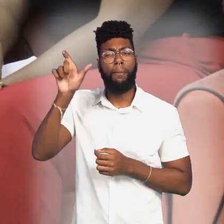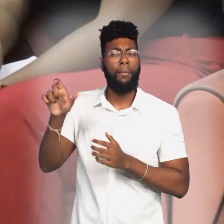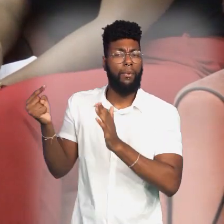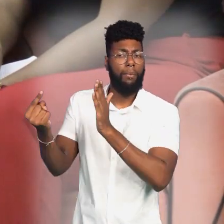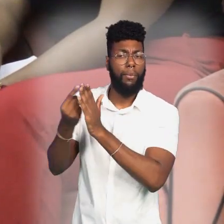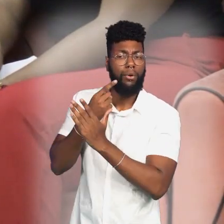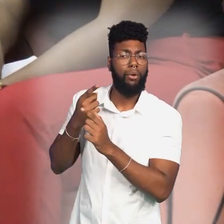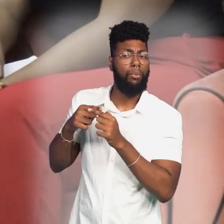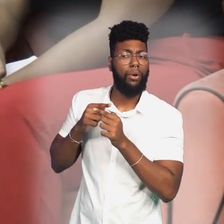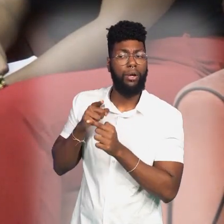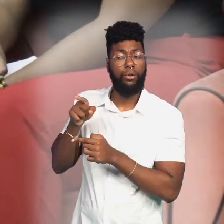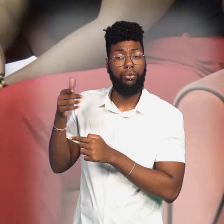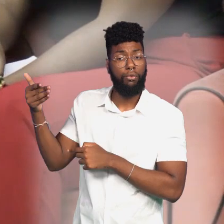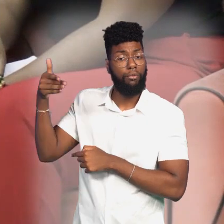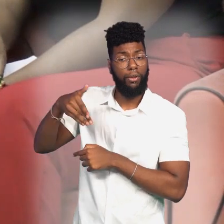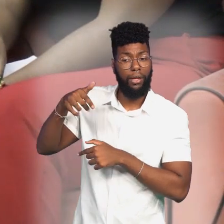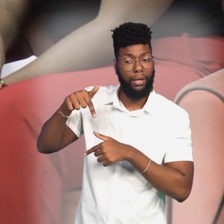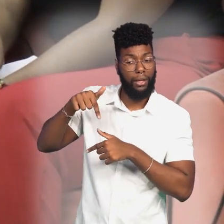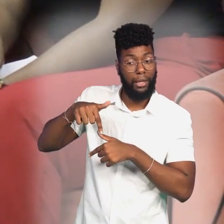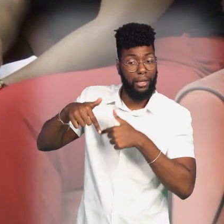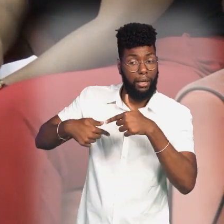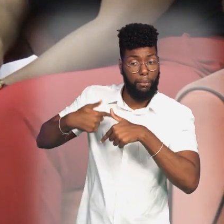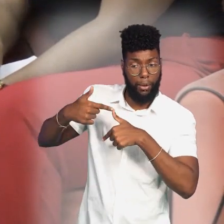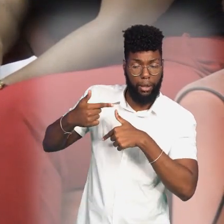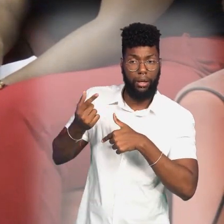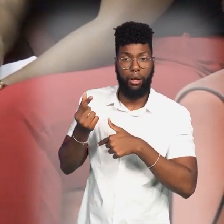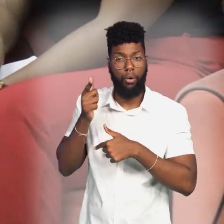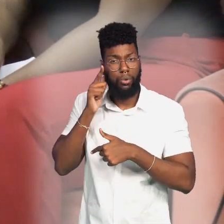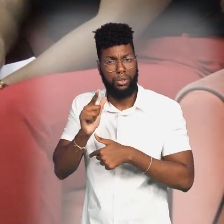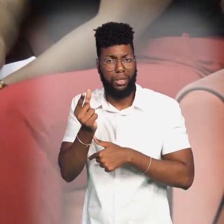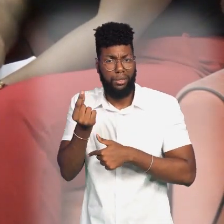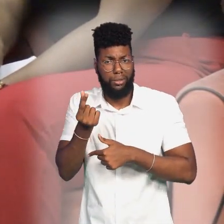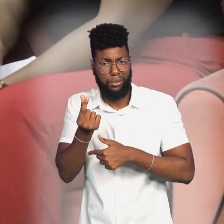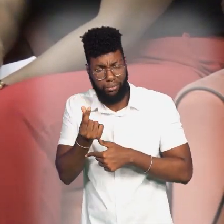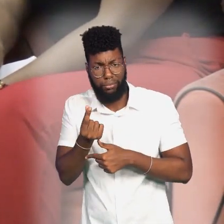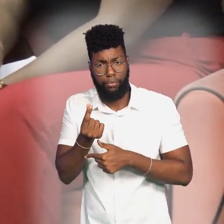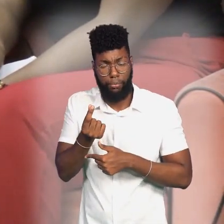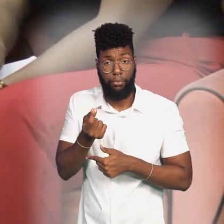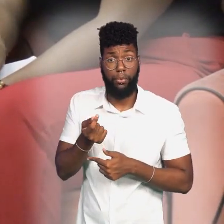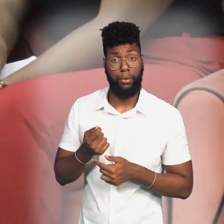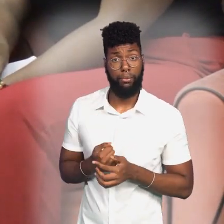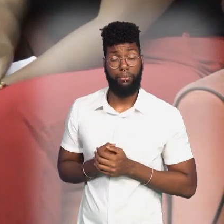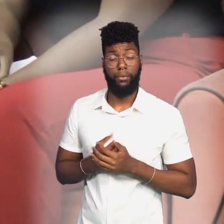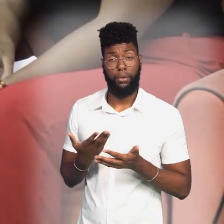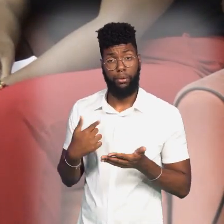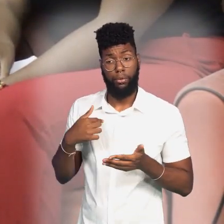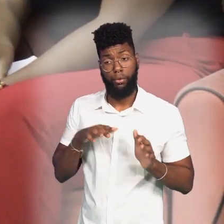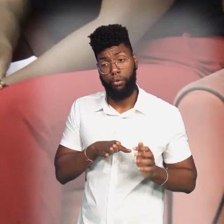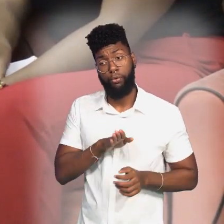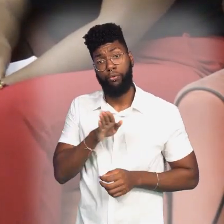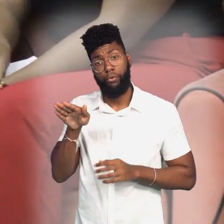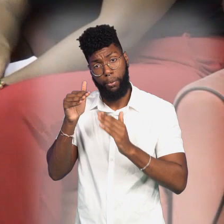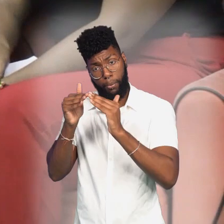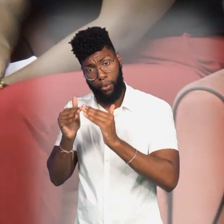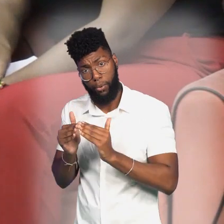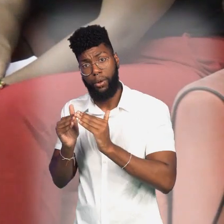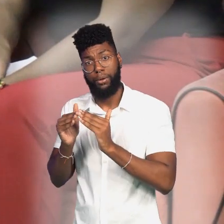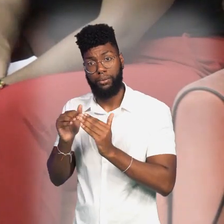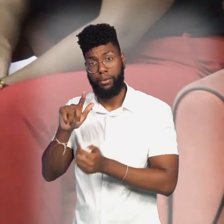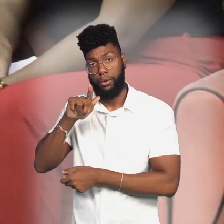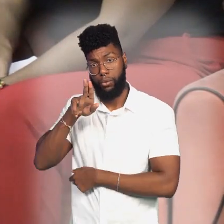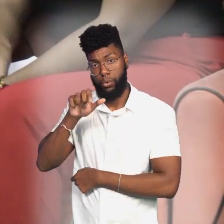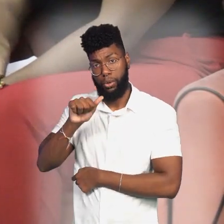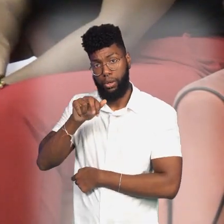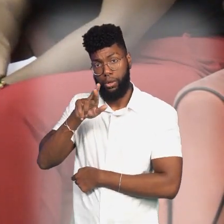aqui trabalhar? Depois tu junta grana, vai para a tua terra. E aí eu fui morar em Guarujá, e aí que eu